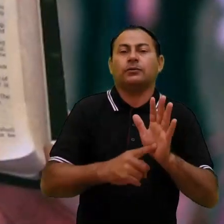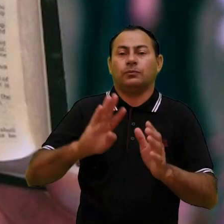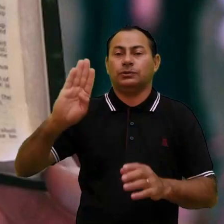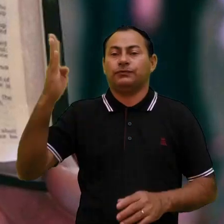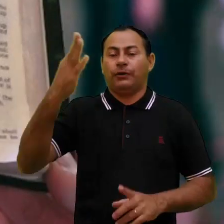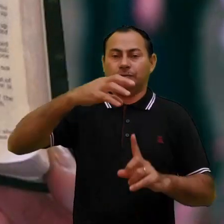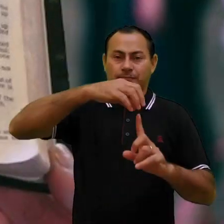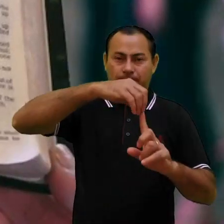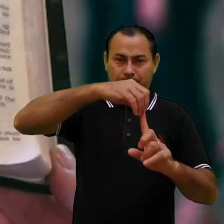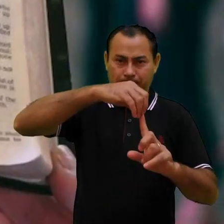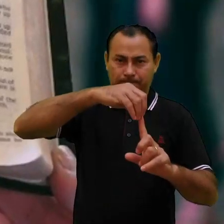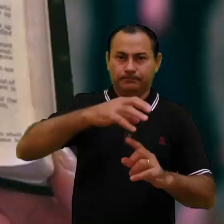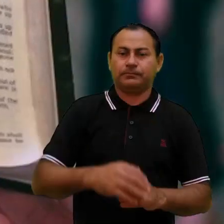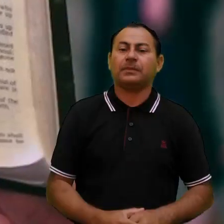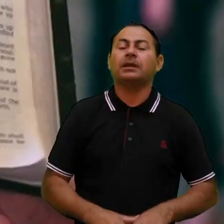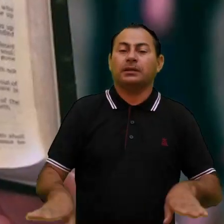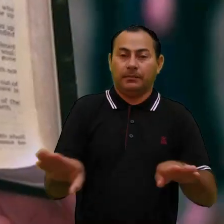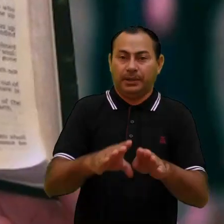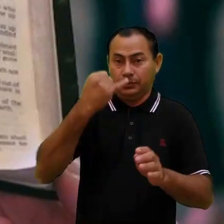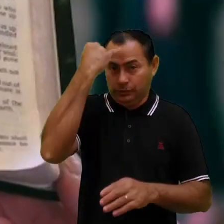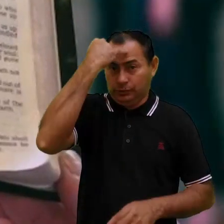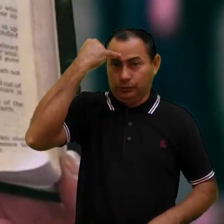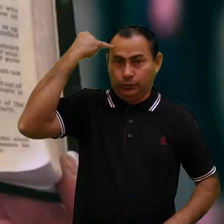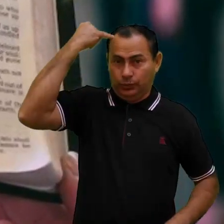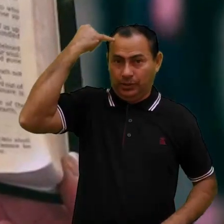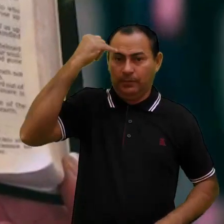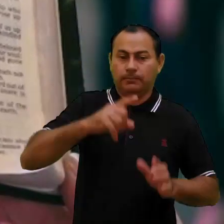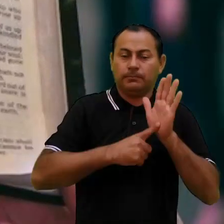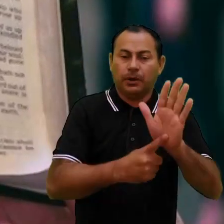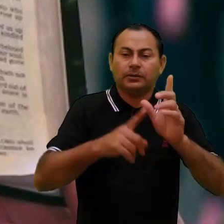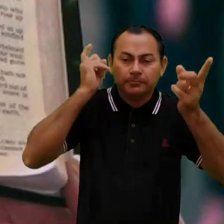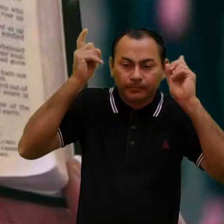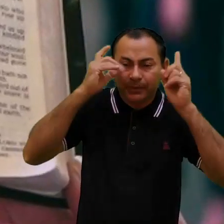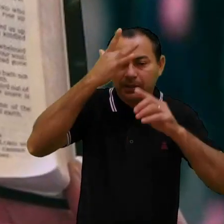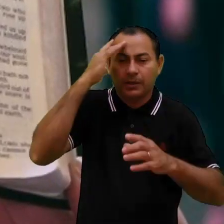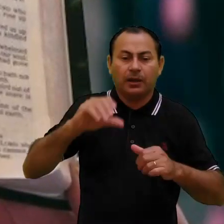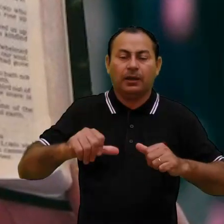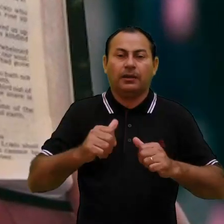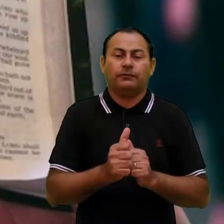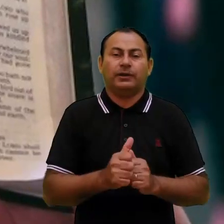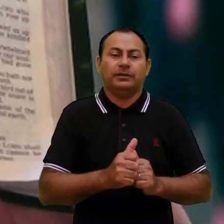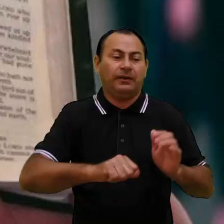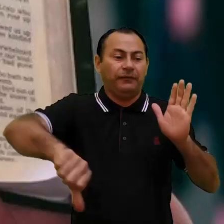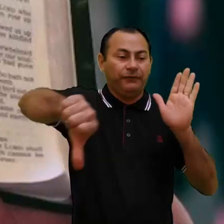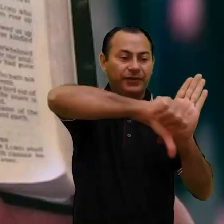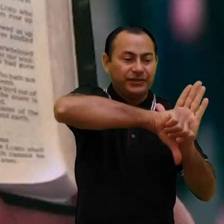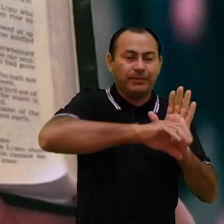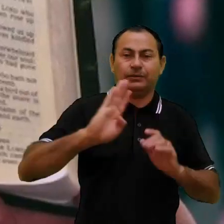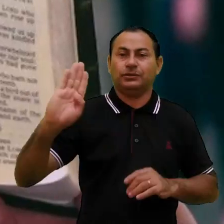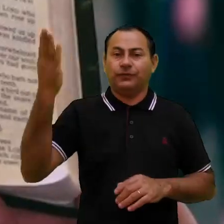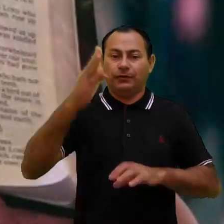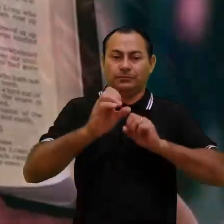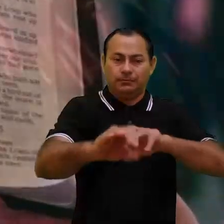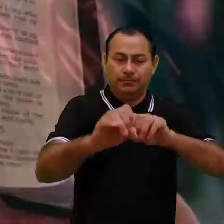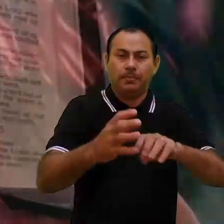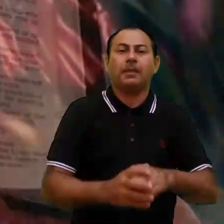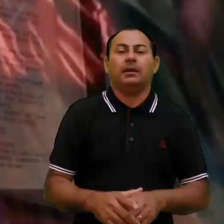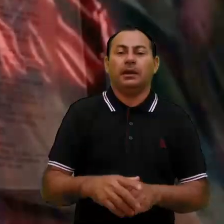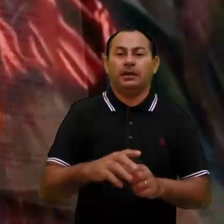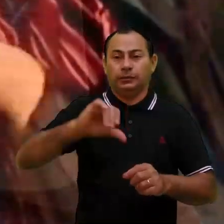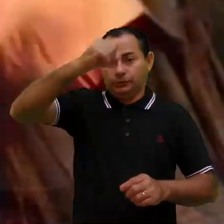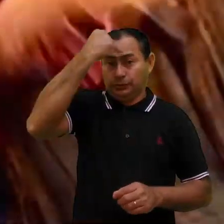mestres. Judas também demonstra preocupação com aqueles que foram vítimas dos falsos ensinos. Ele diz que